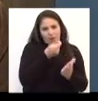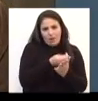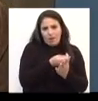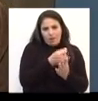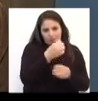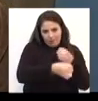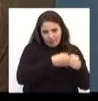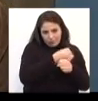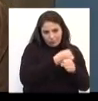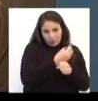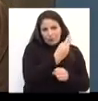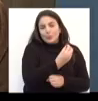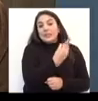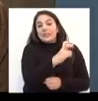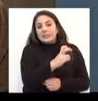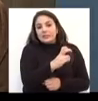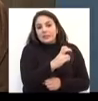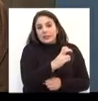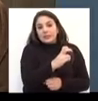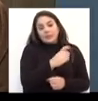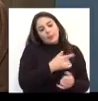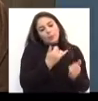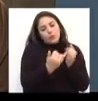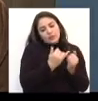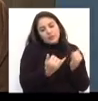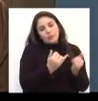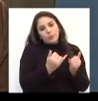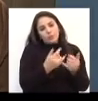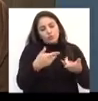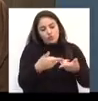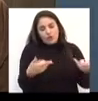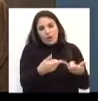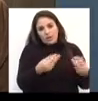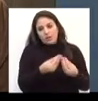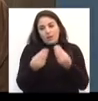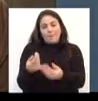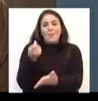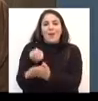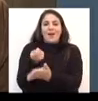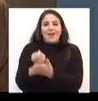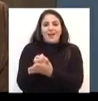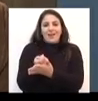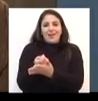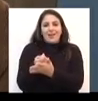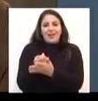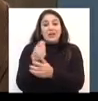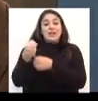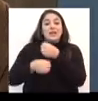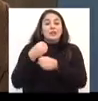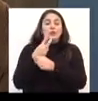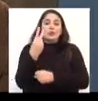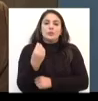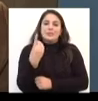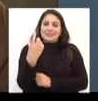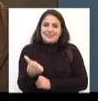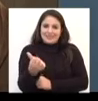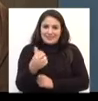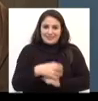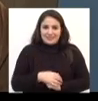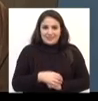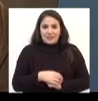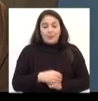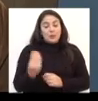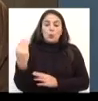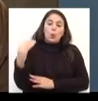ainda nesse mês, nós estamos pagando contas do ano 2015, em detrimento a isso não é feito investimentos dentro do